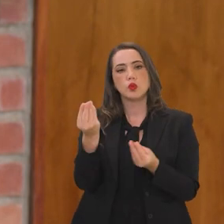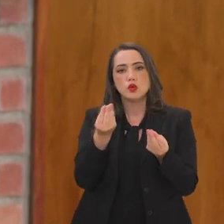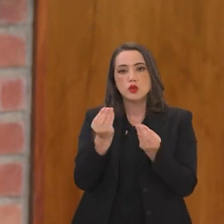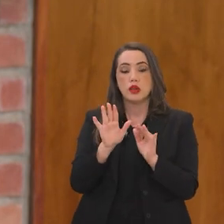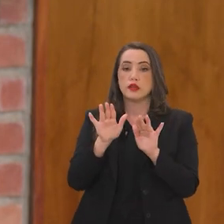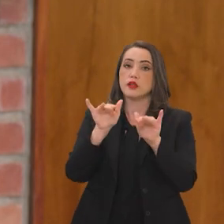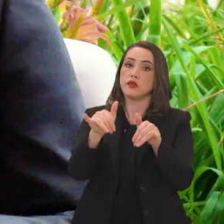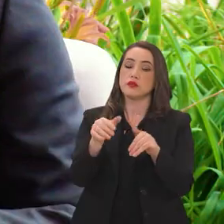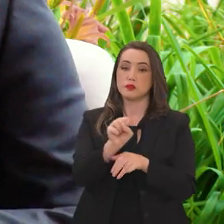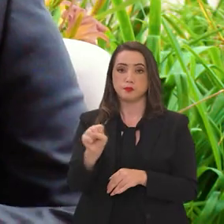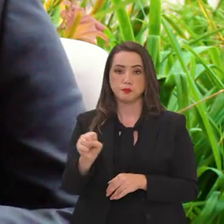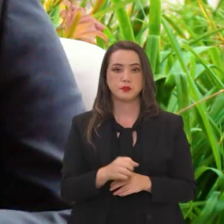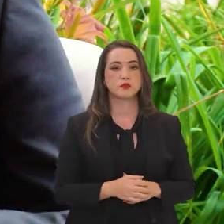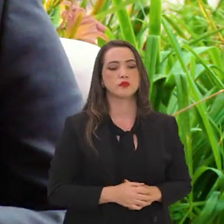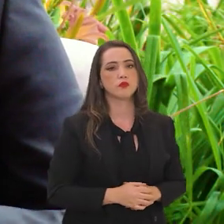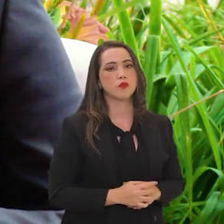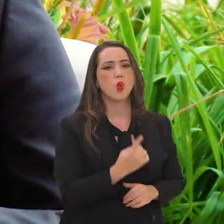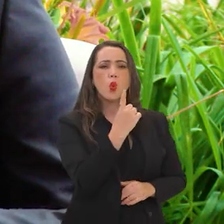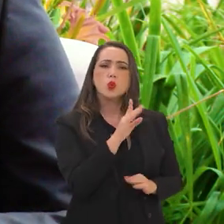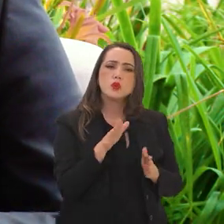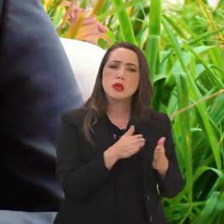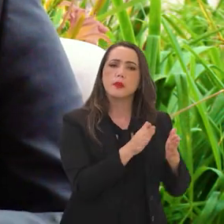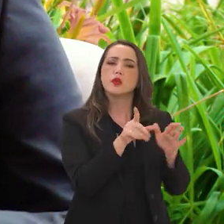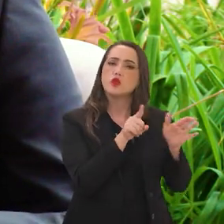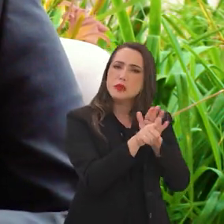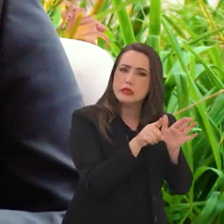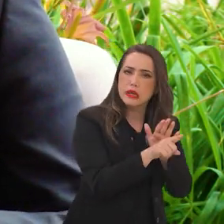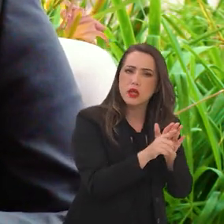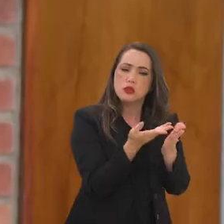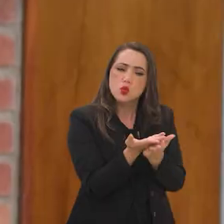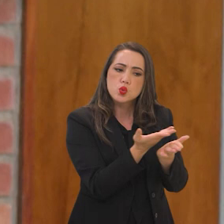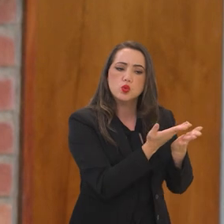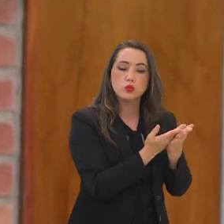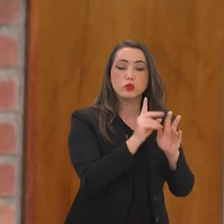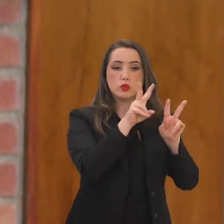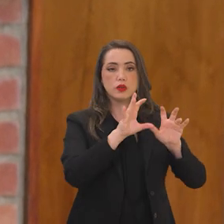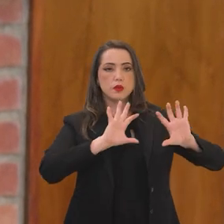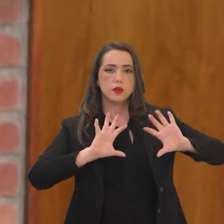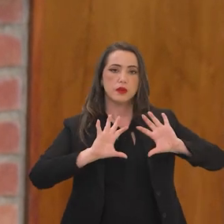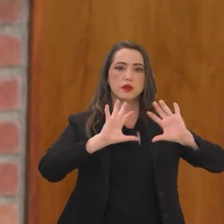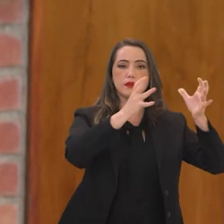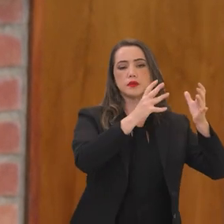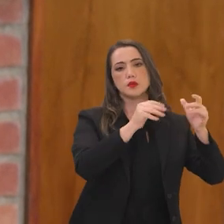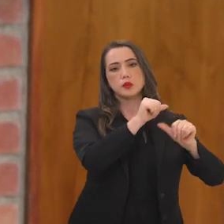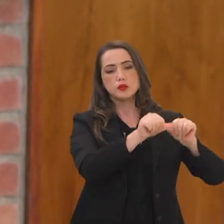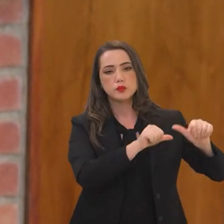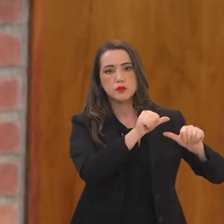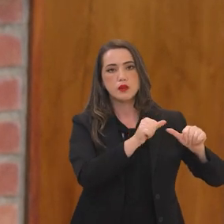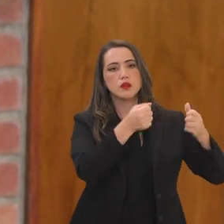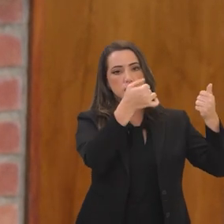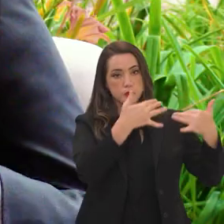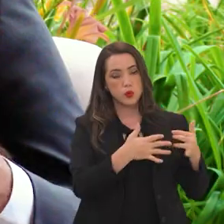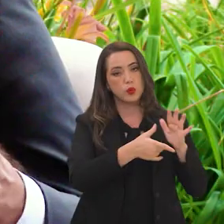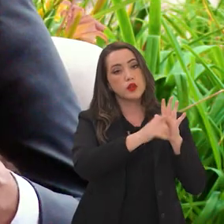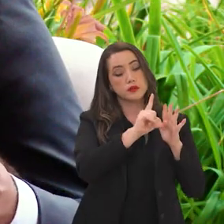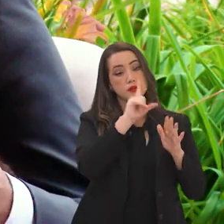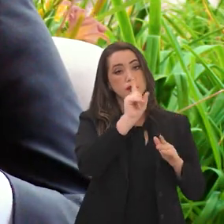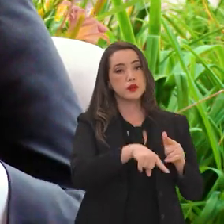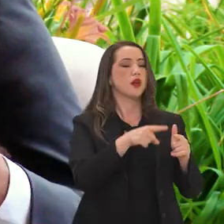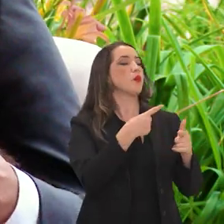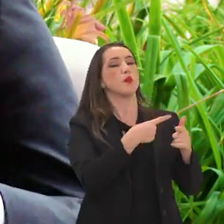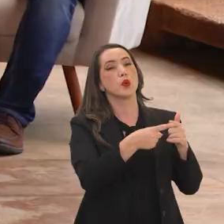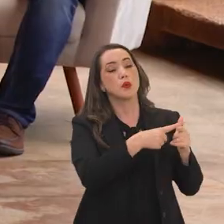futuro até o final desse século um dos Ramos da pesquisa da senhora é justamente mudanças climáticas a gente falou agora pouco aqui é um problema